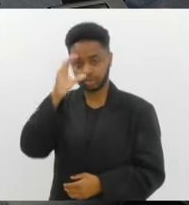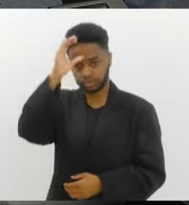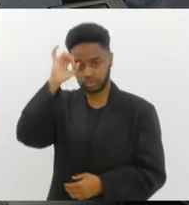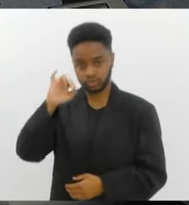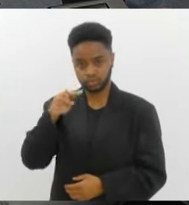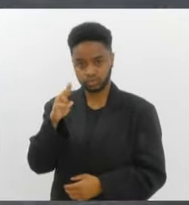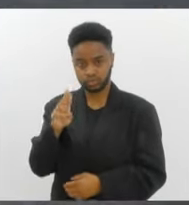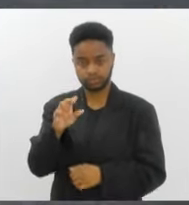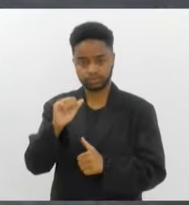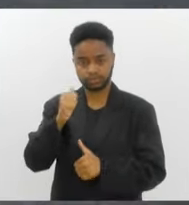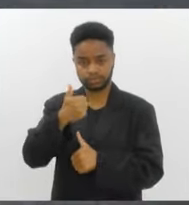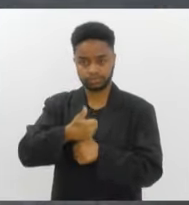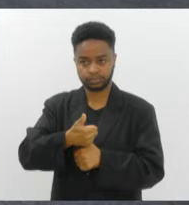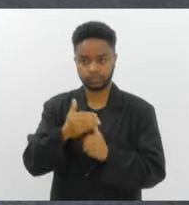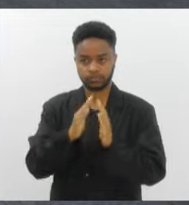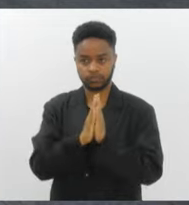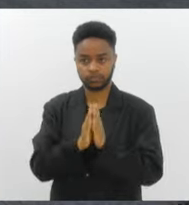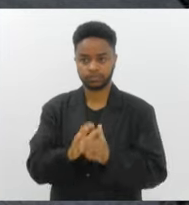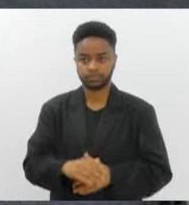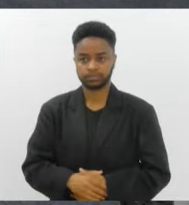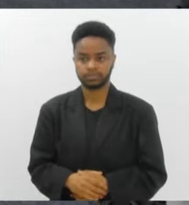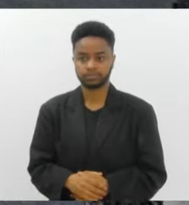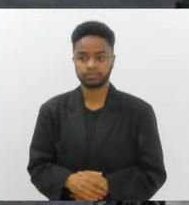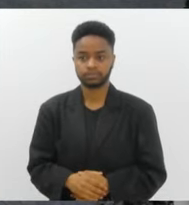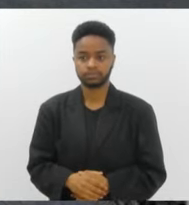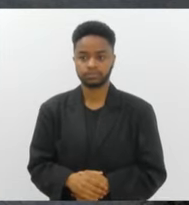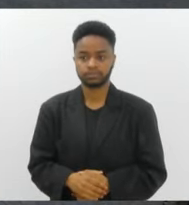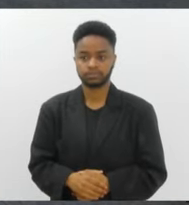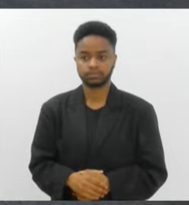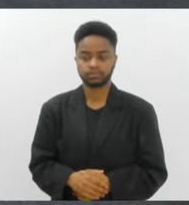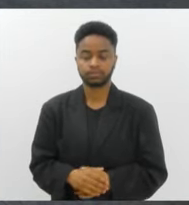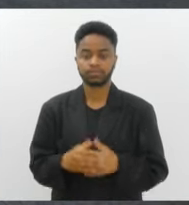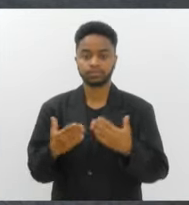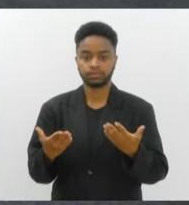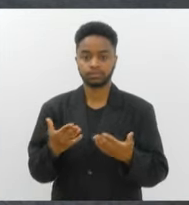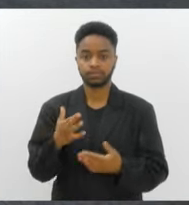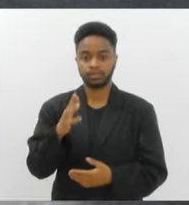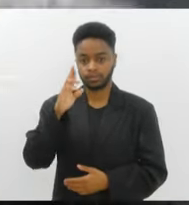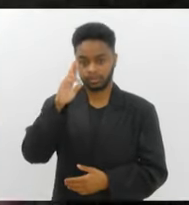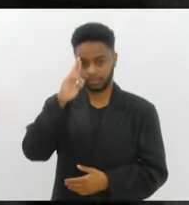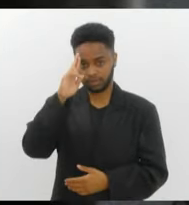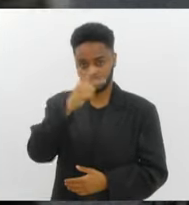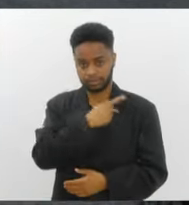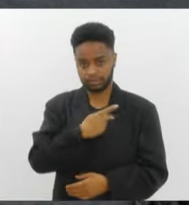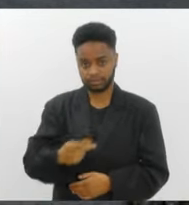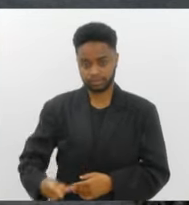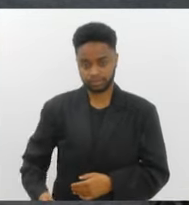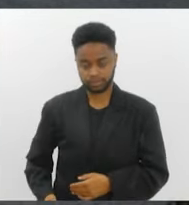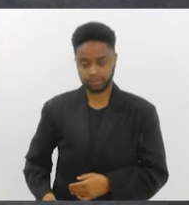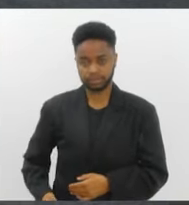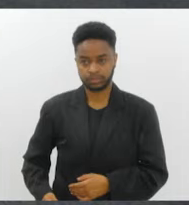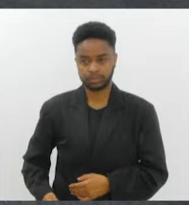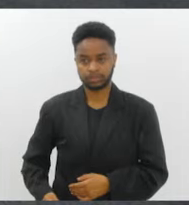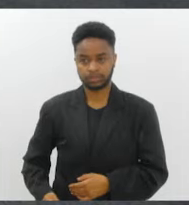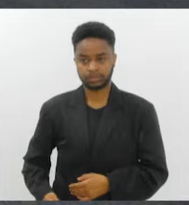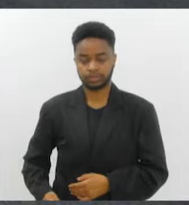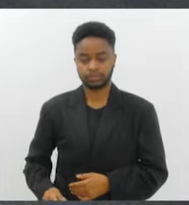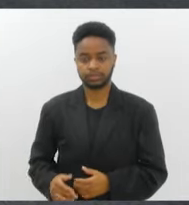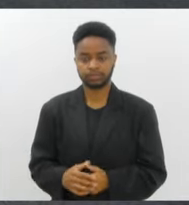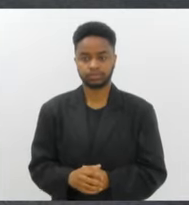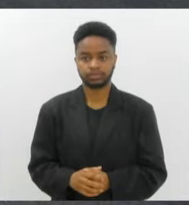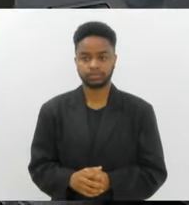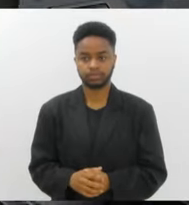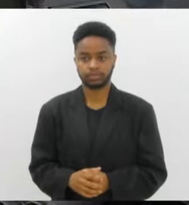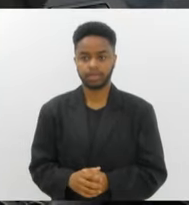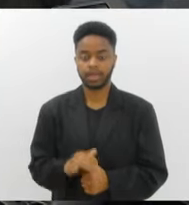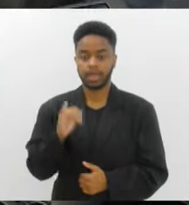trabalhos da mesa. Senhor presidente, e agora a senhora presidenta desta sessão,